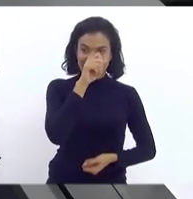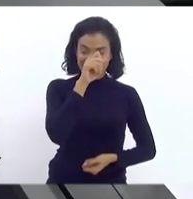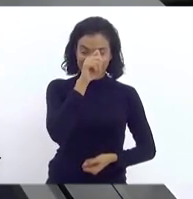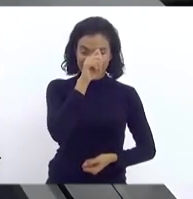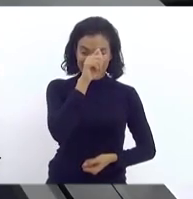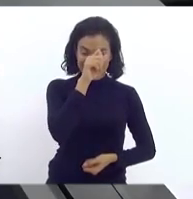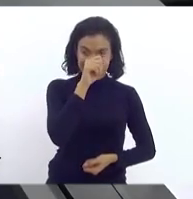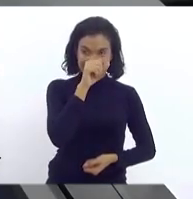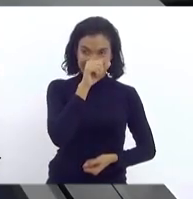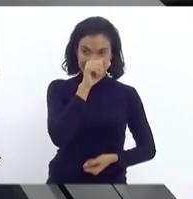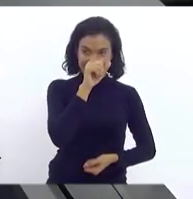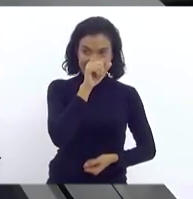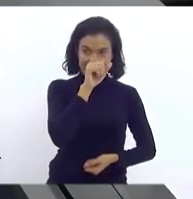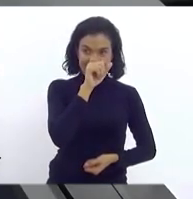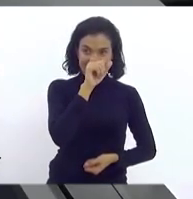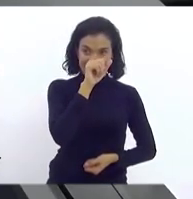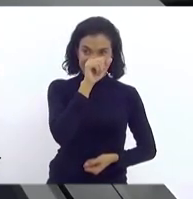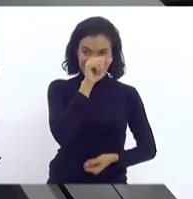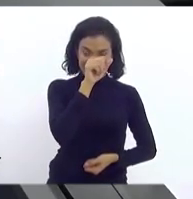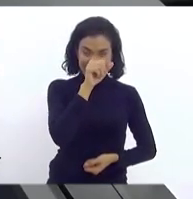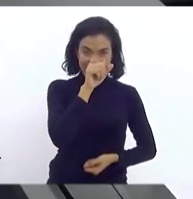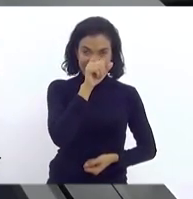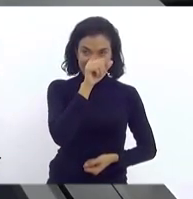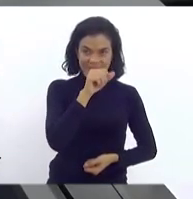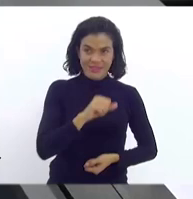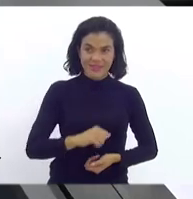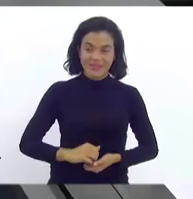Teria que puxar o projetor, talvez, para trás.